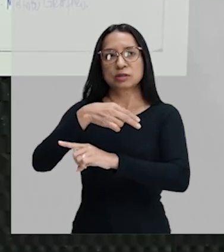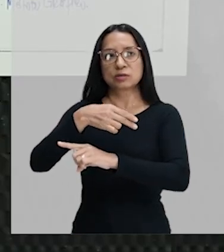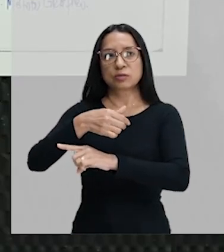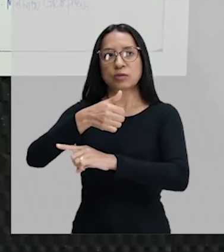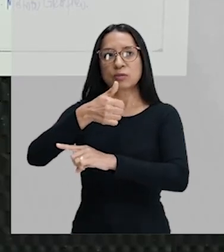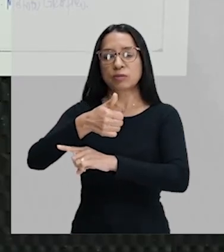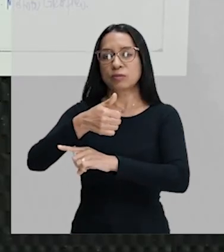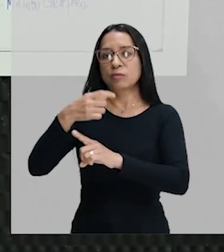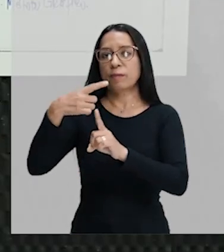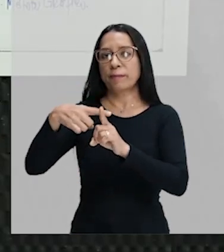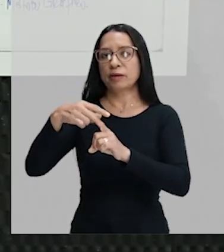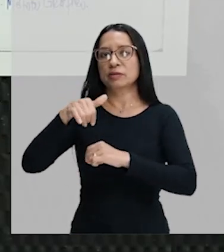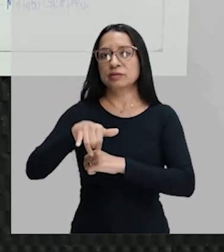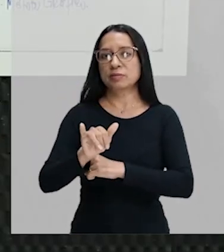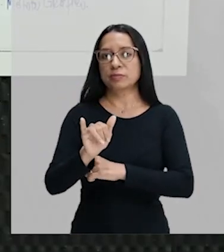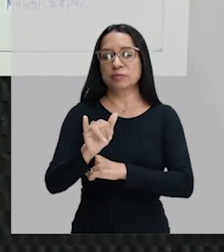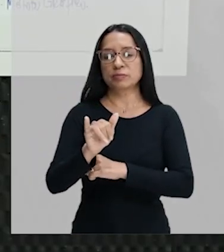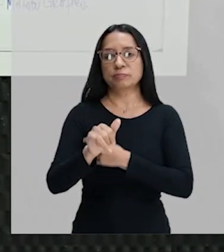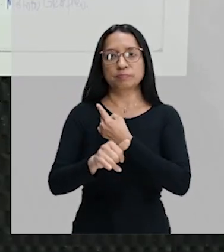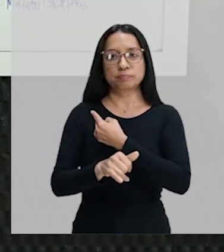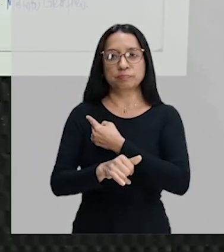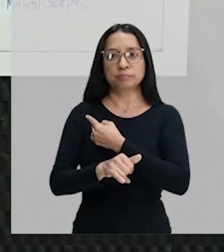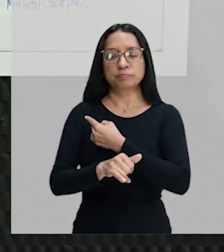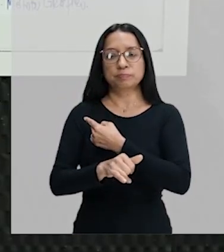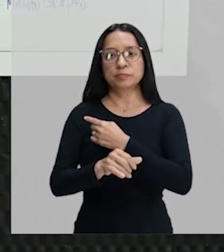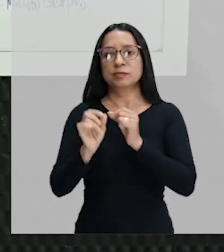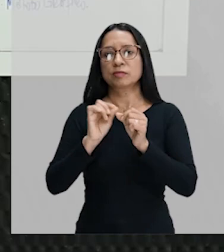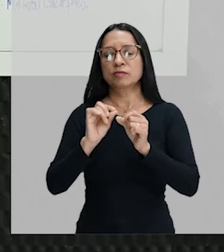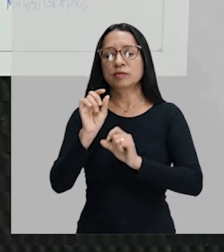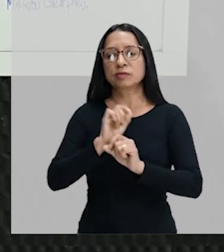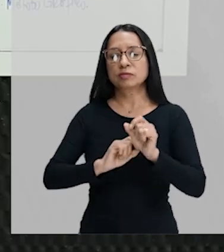Certo? Beleza, feito isso, você vai